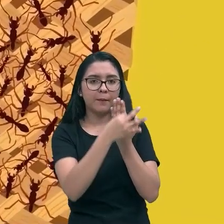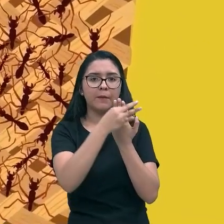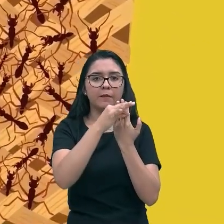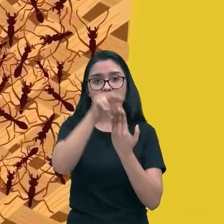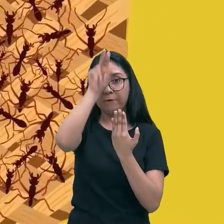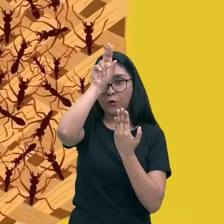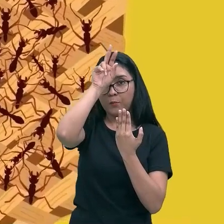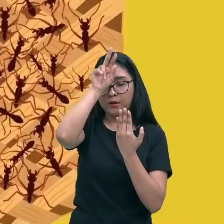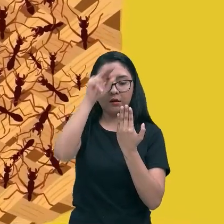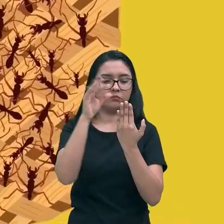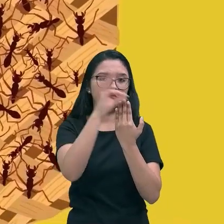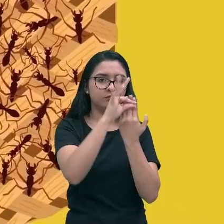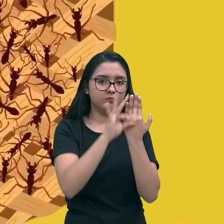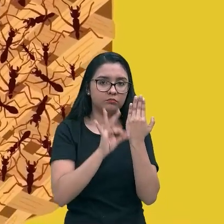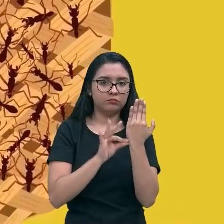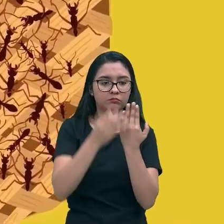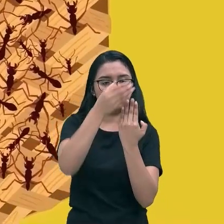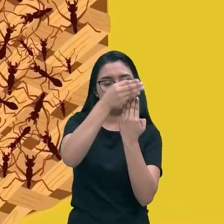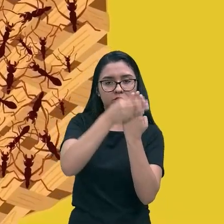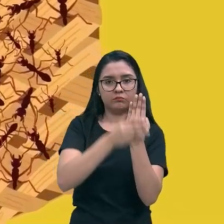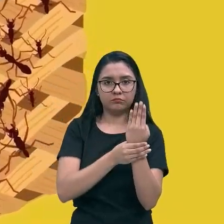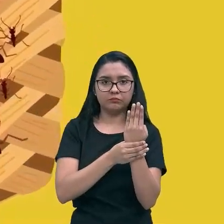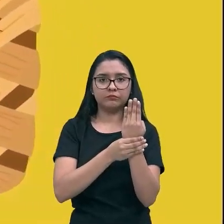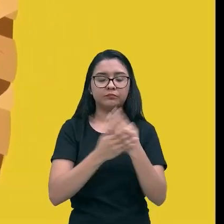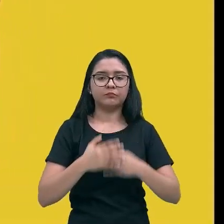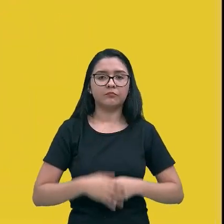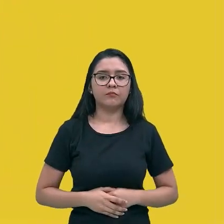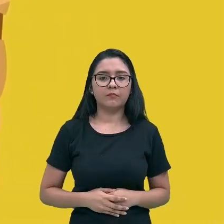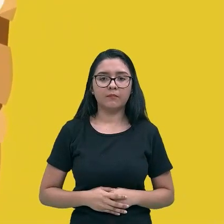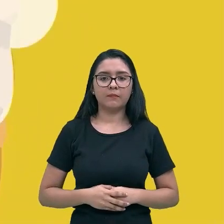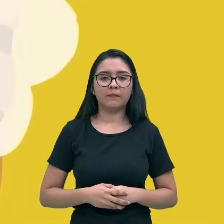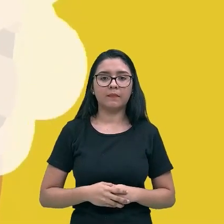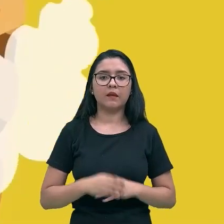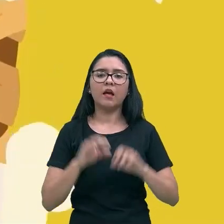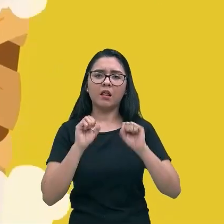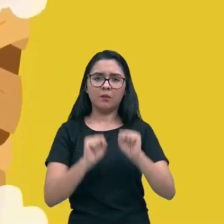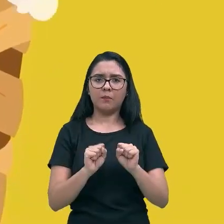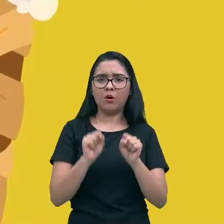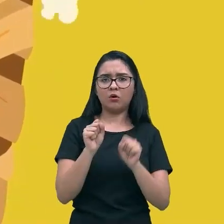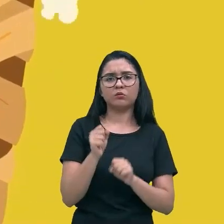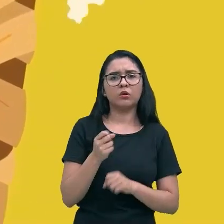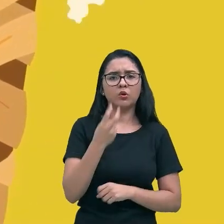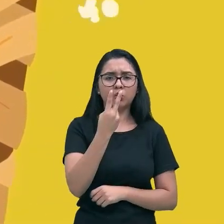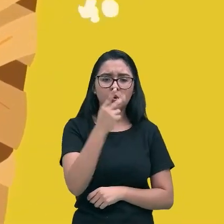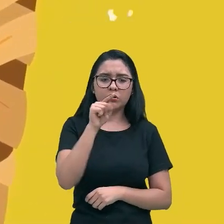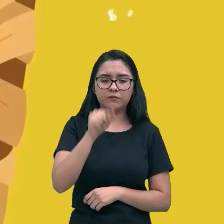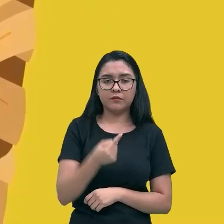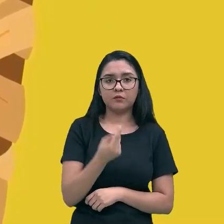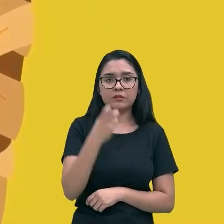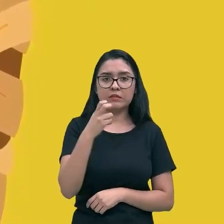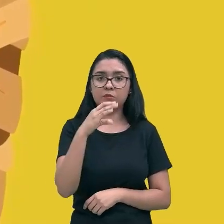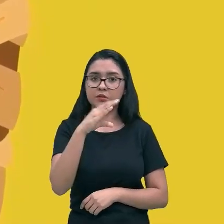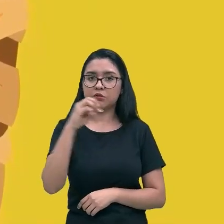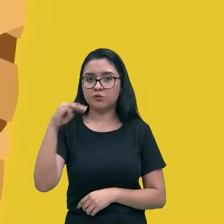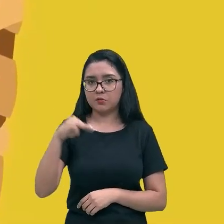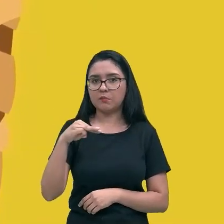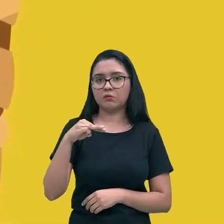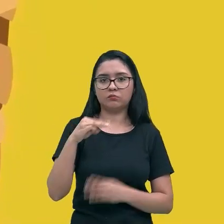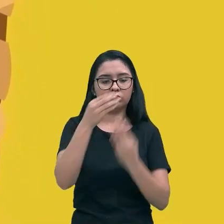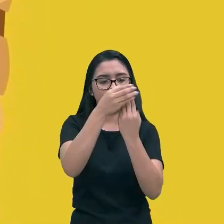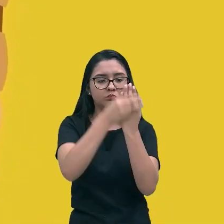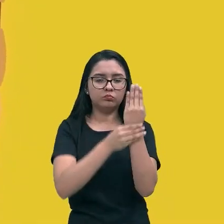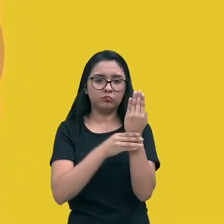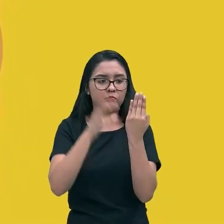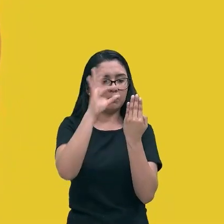tucandeira, paraponeira clavata. Elas podem medir até 2,5 centímetros de comprimento.